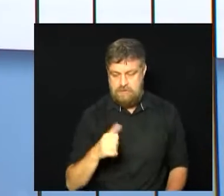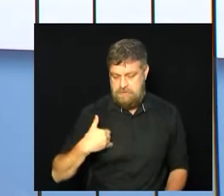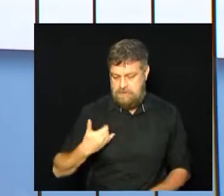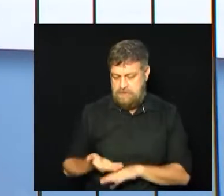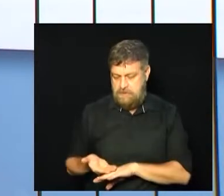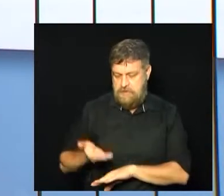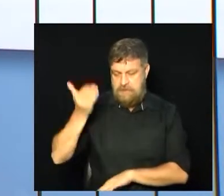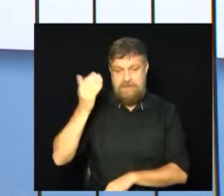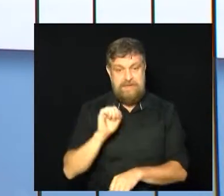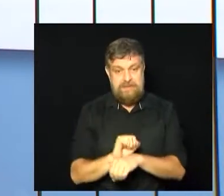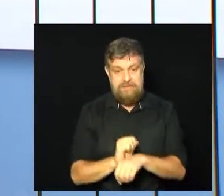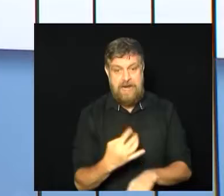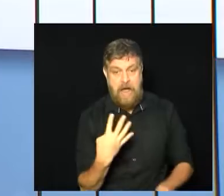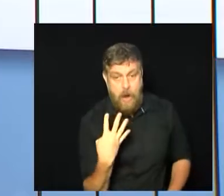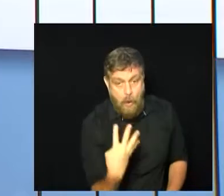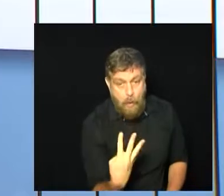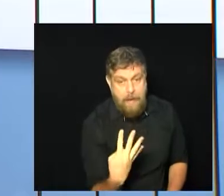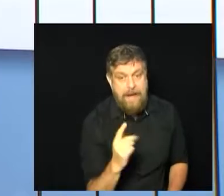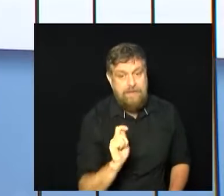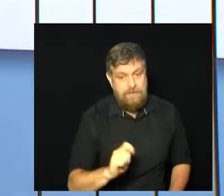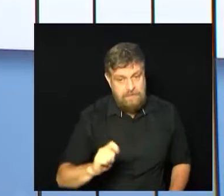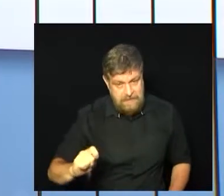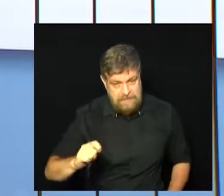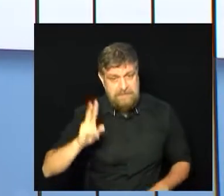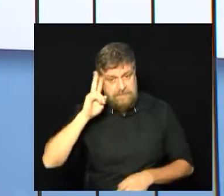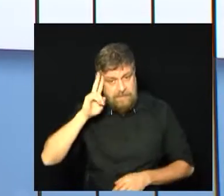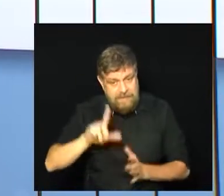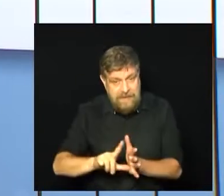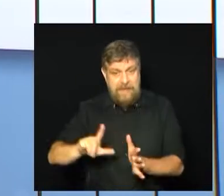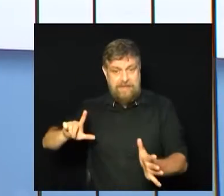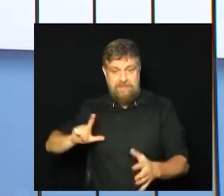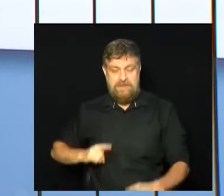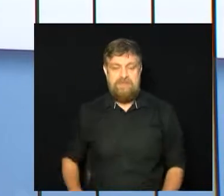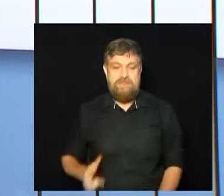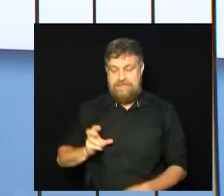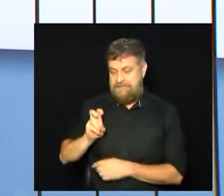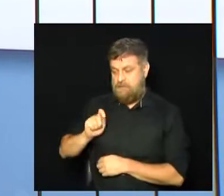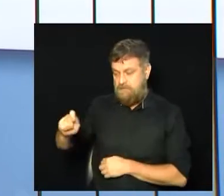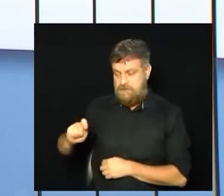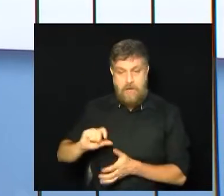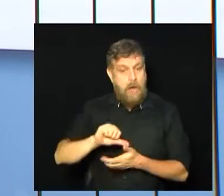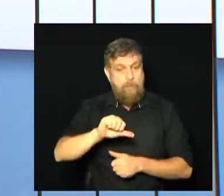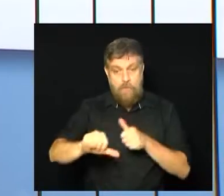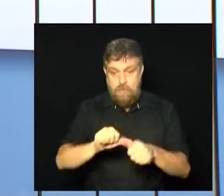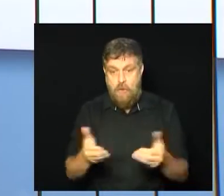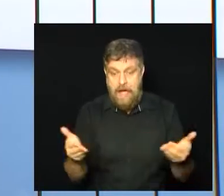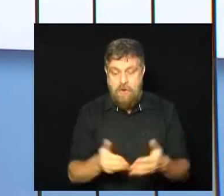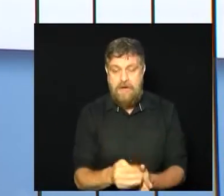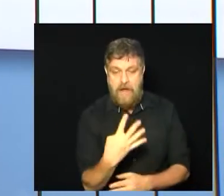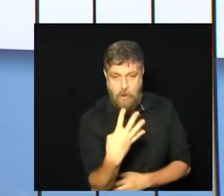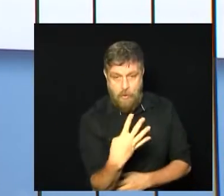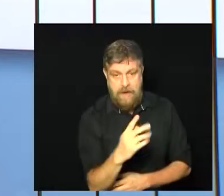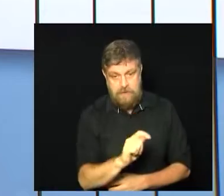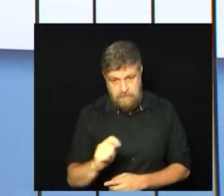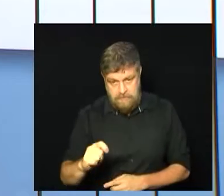pelo menos 4 meses. A gente lembra que foi antecipado, eram 5 meses, agora são 4. E pessoas